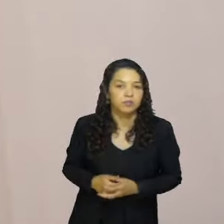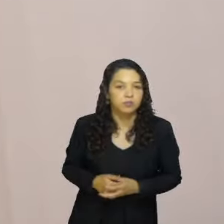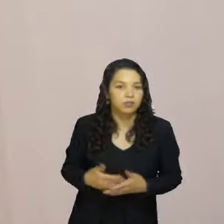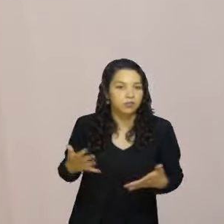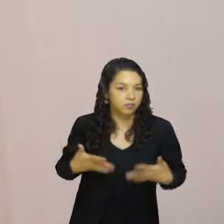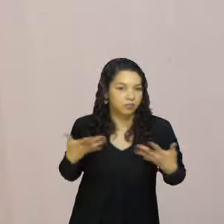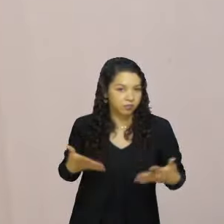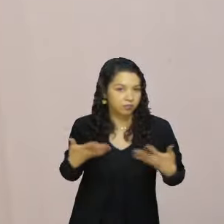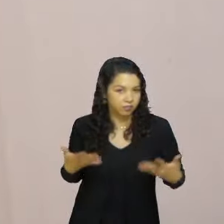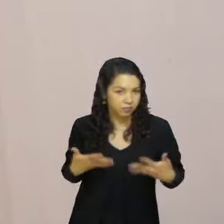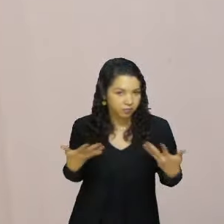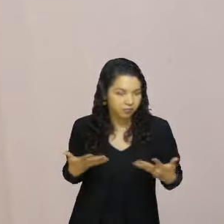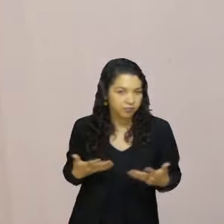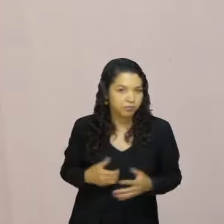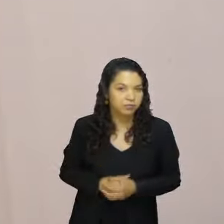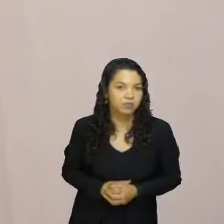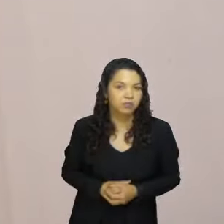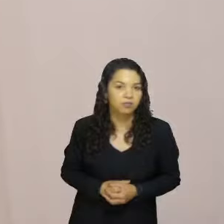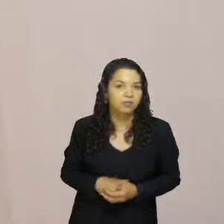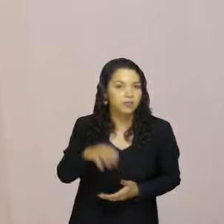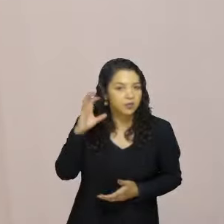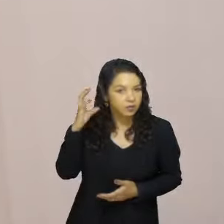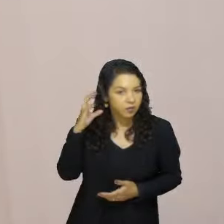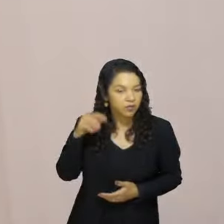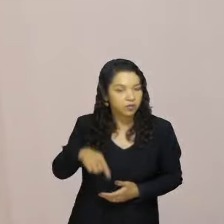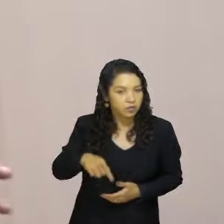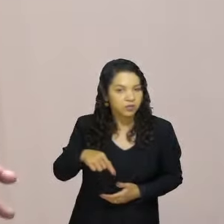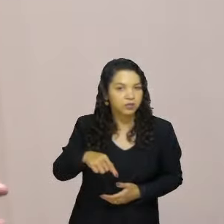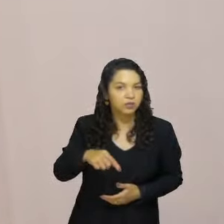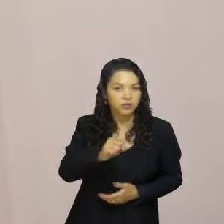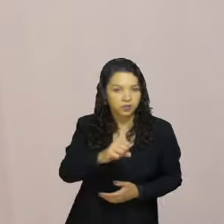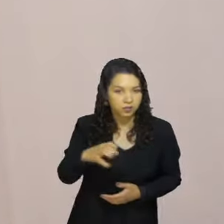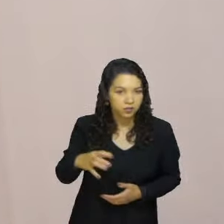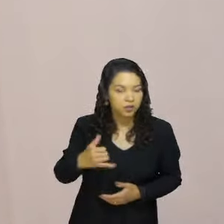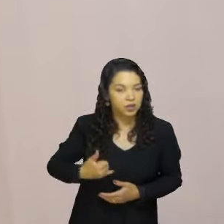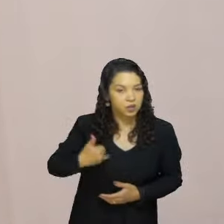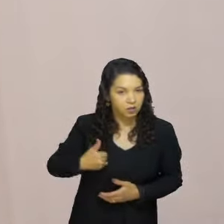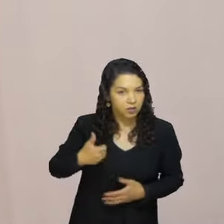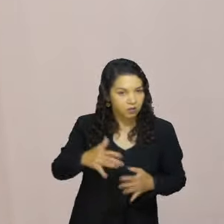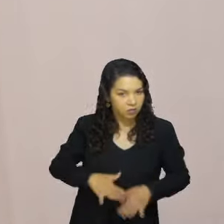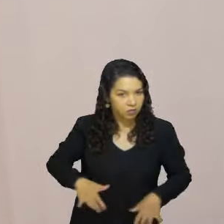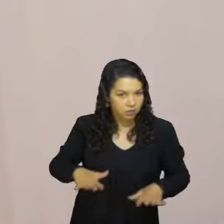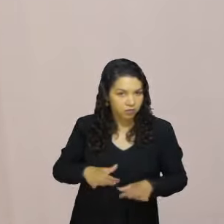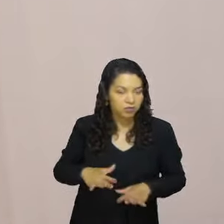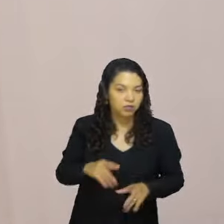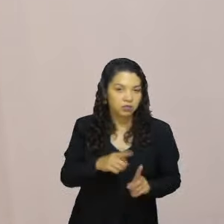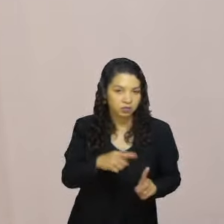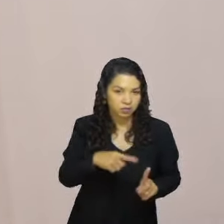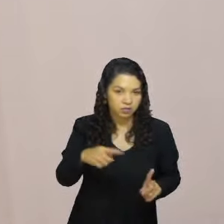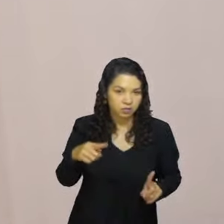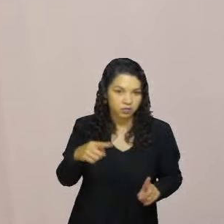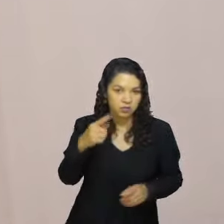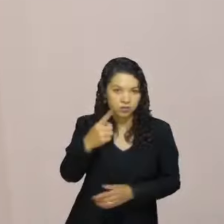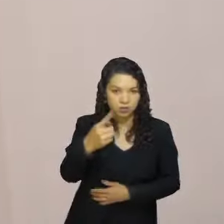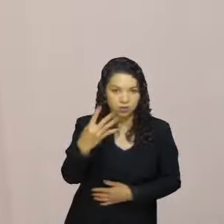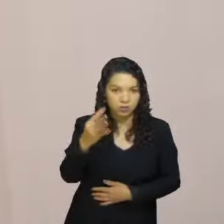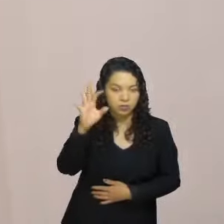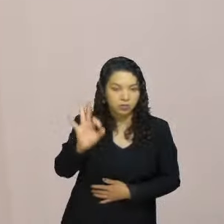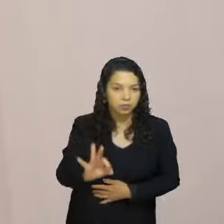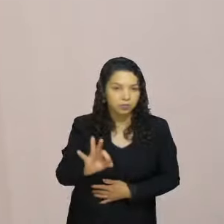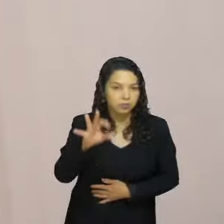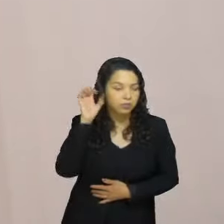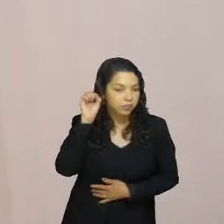até para quebrar um mito, o rádio em Santa Catarina é algo para todas as idades. Um dado bem interessante e curioso, 14% dos